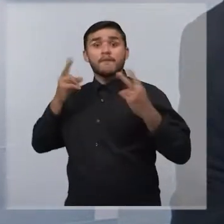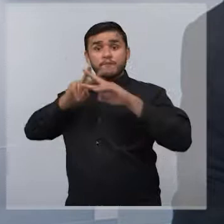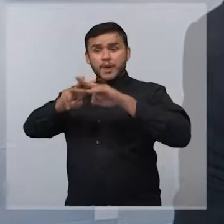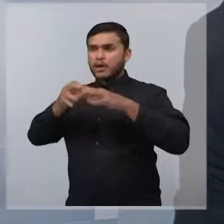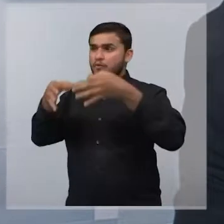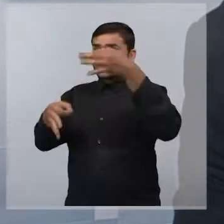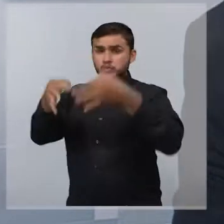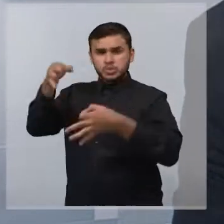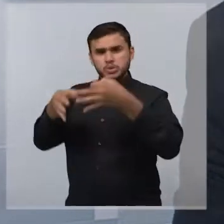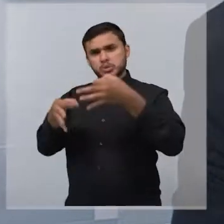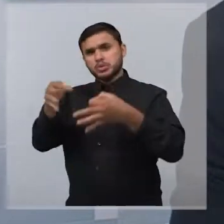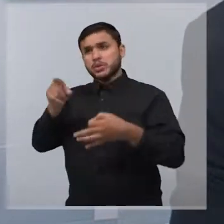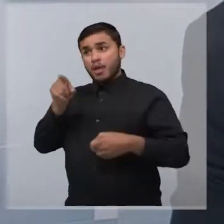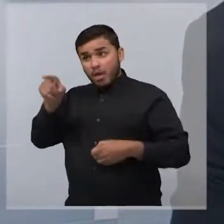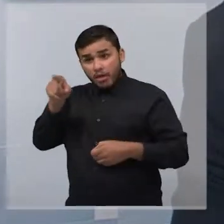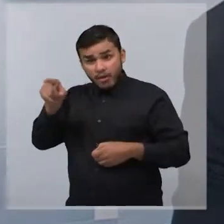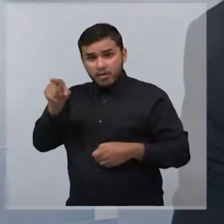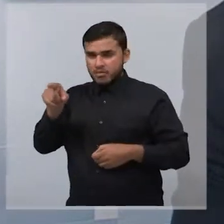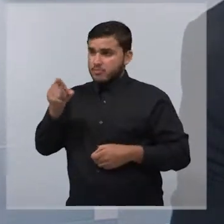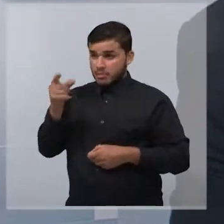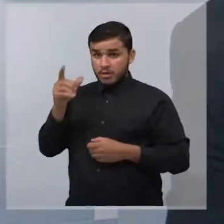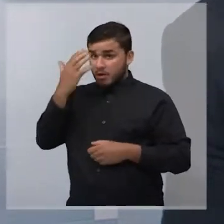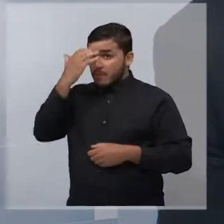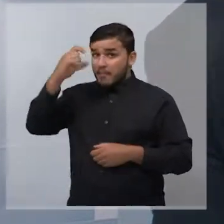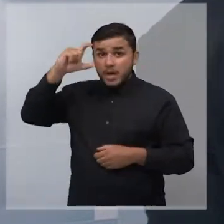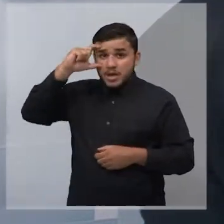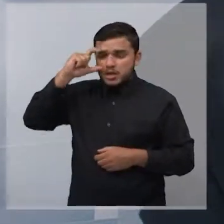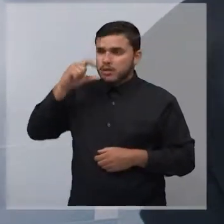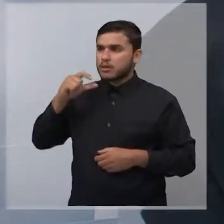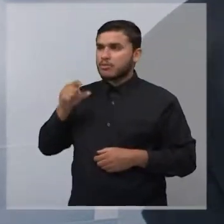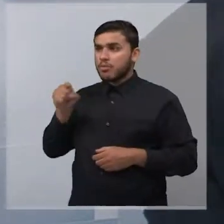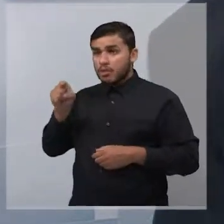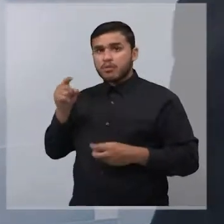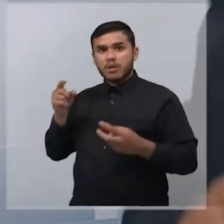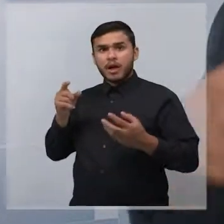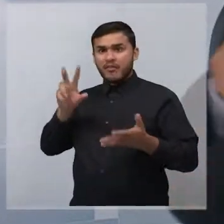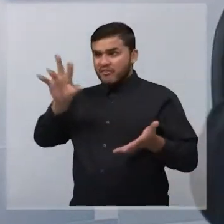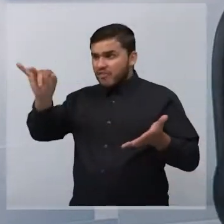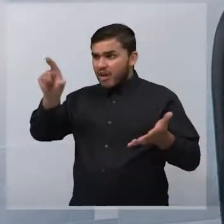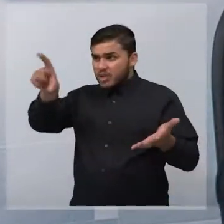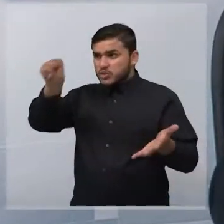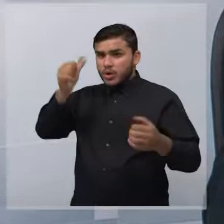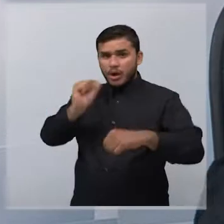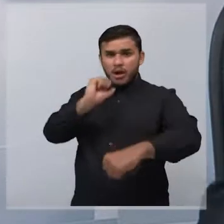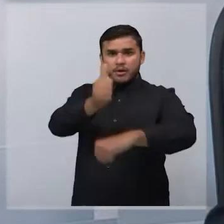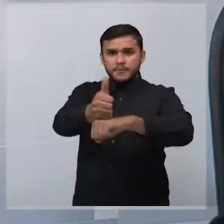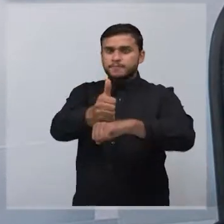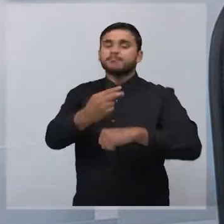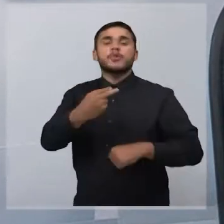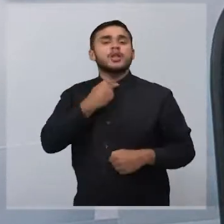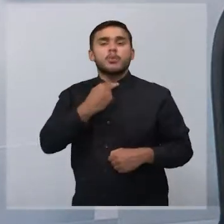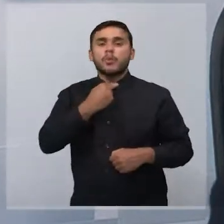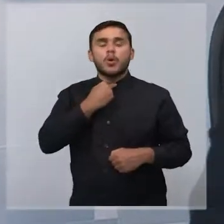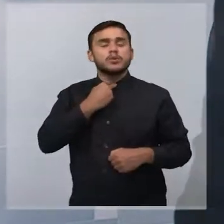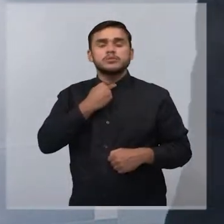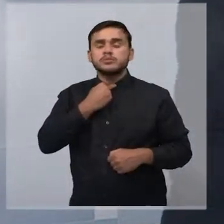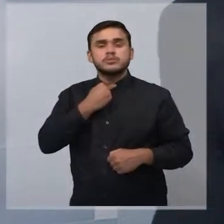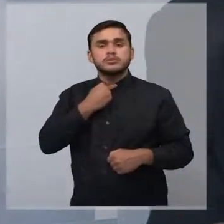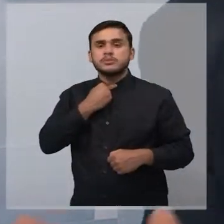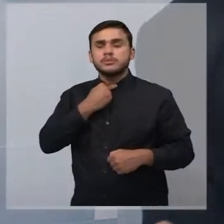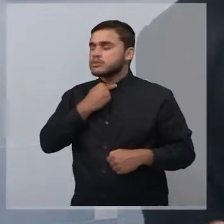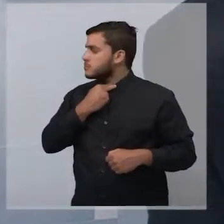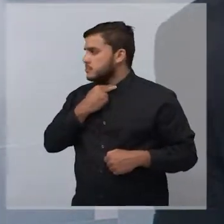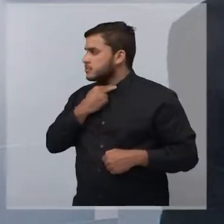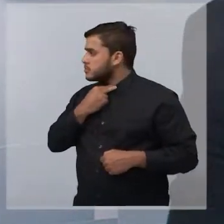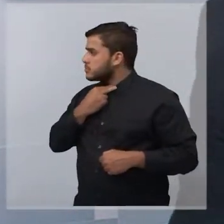Maria da Penha exerça cargo de comissão na Prefeitura Municipal de Fortaleza e na Câmara Municipal, inclusive. Ora,